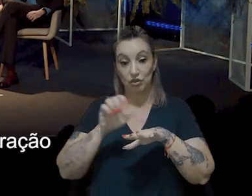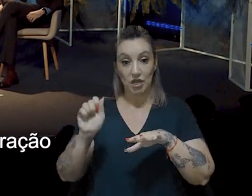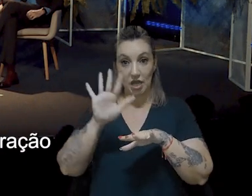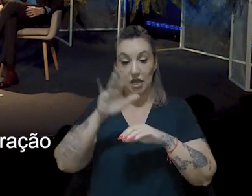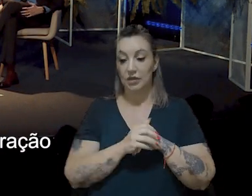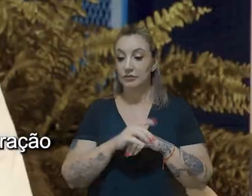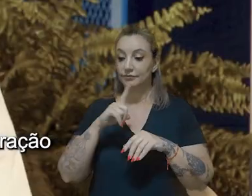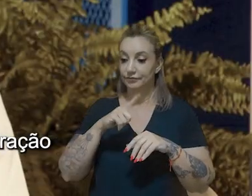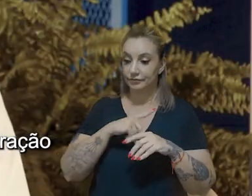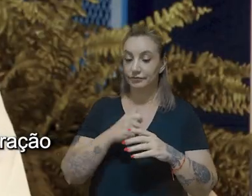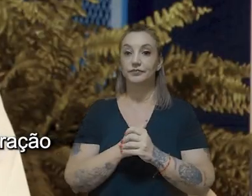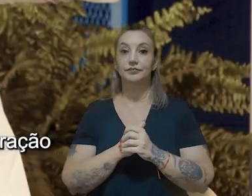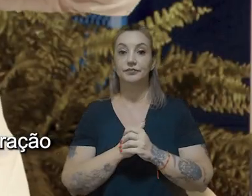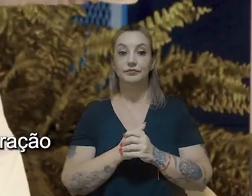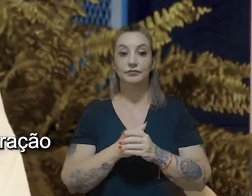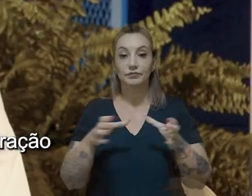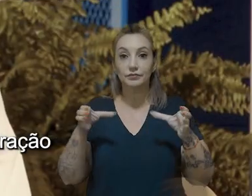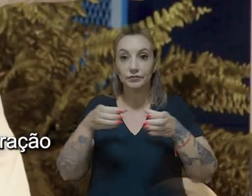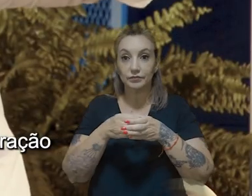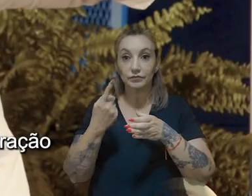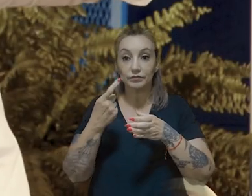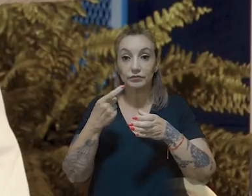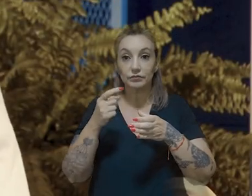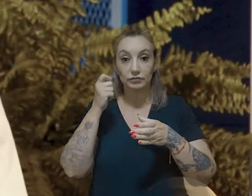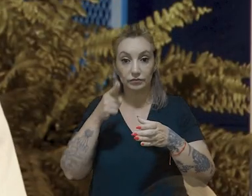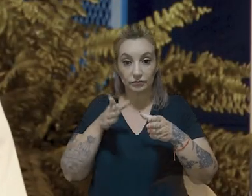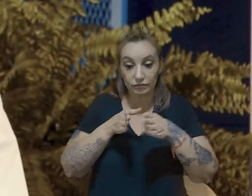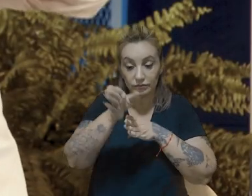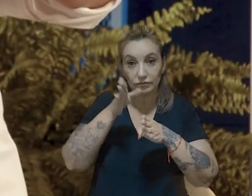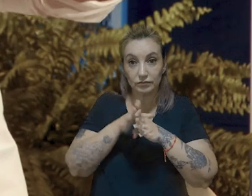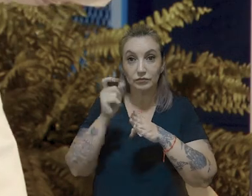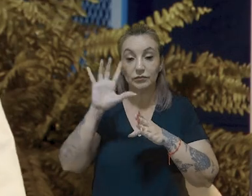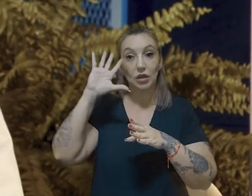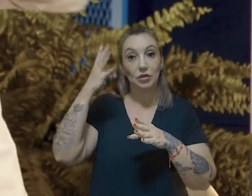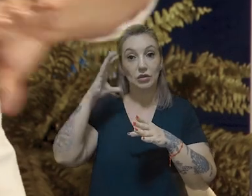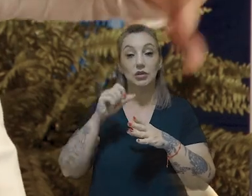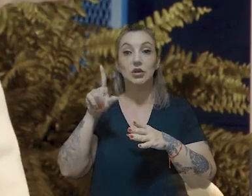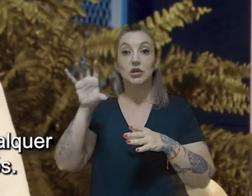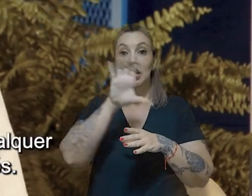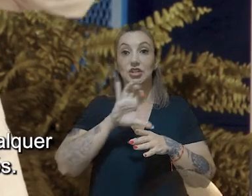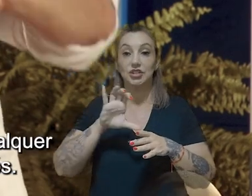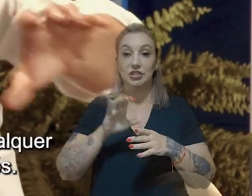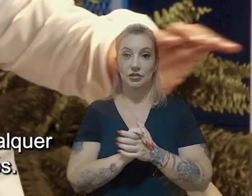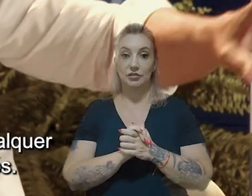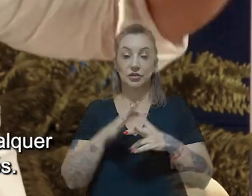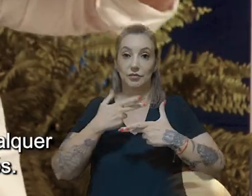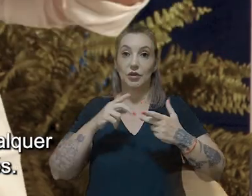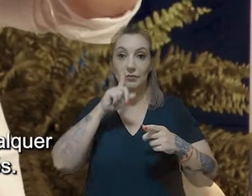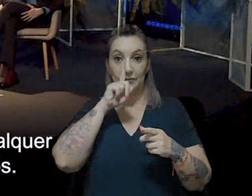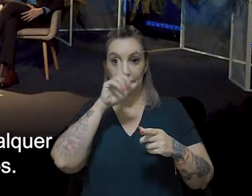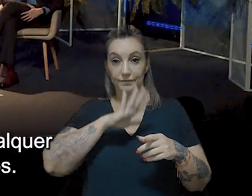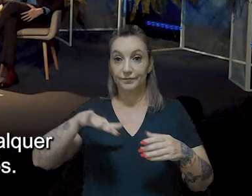então você acaba tendo uma concentração de uma única cultura num único clima numa única região geográfica isso é um dos maiores